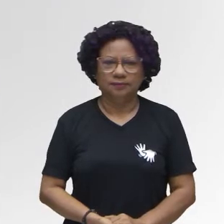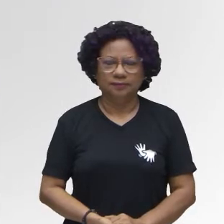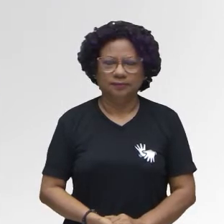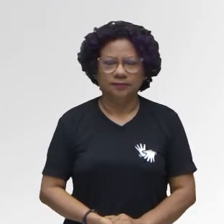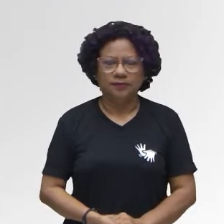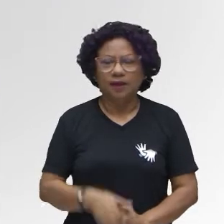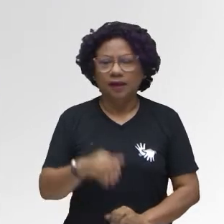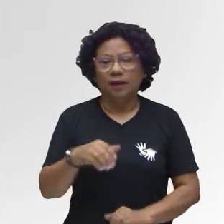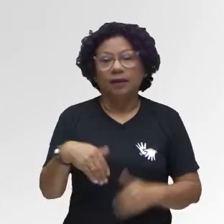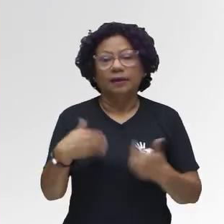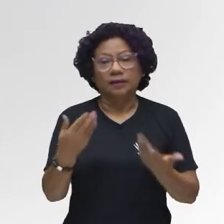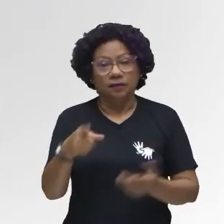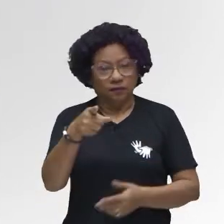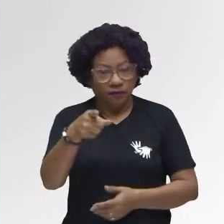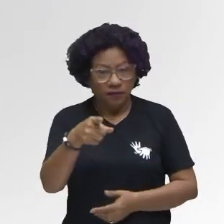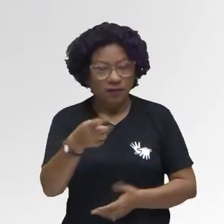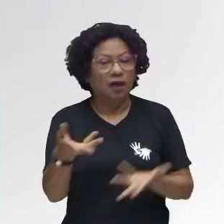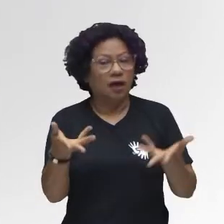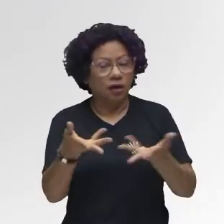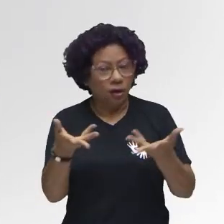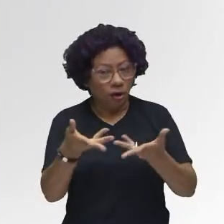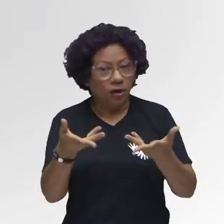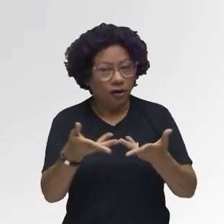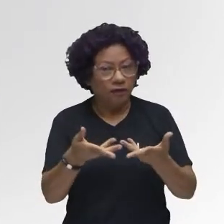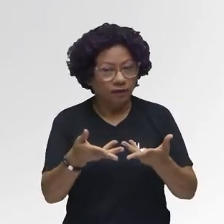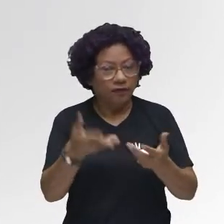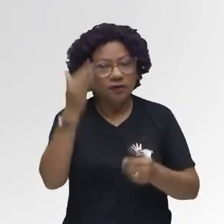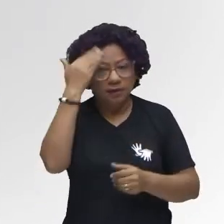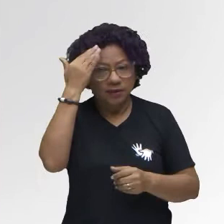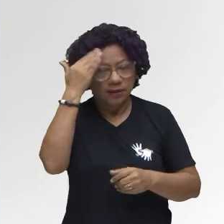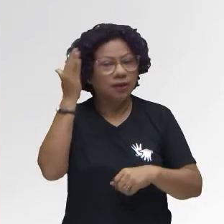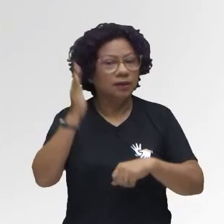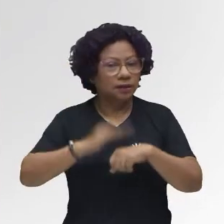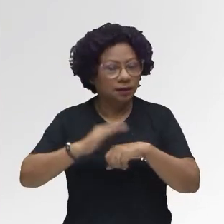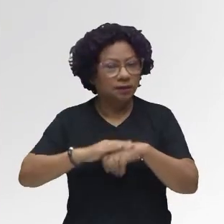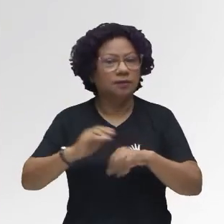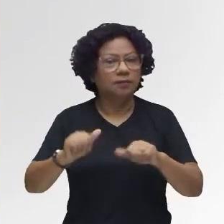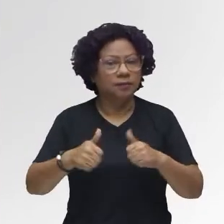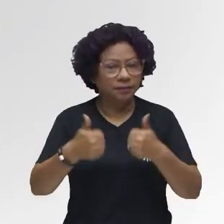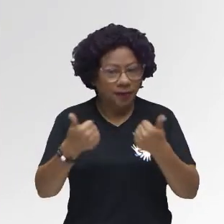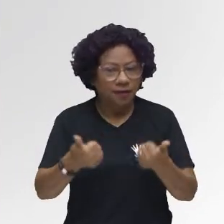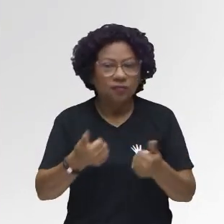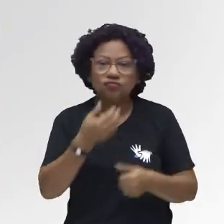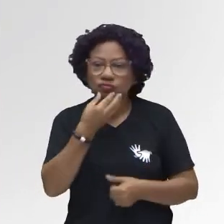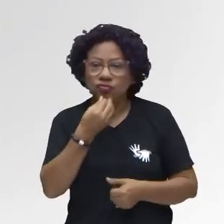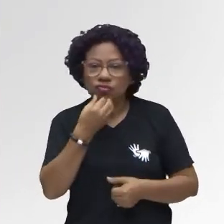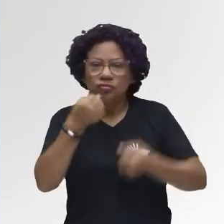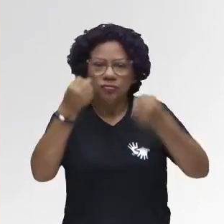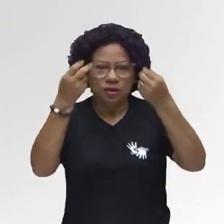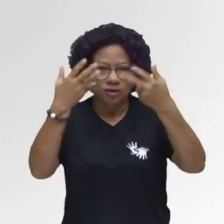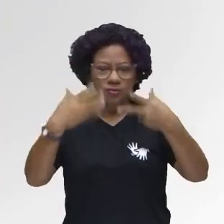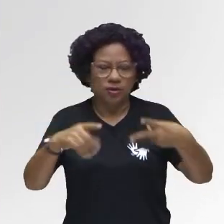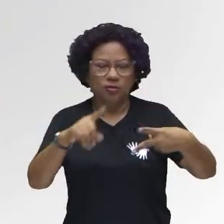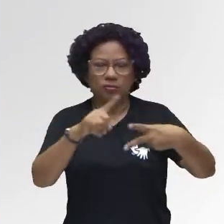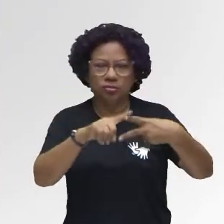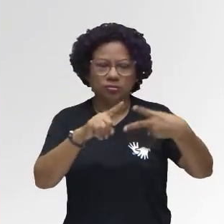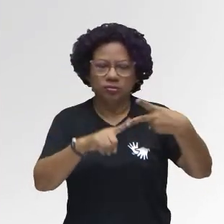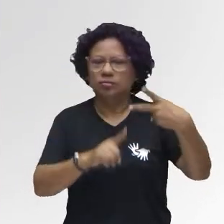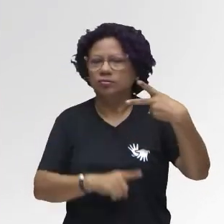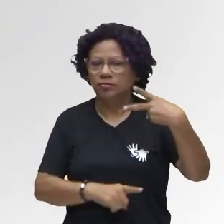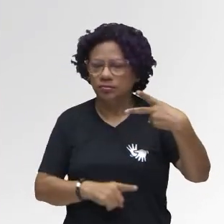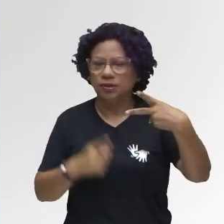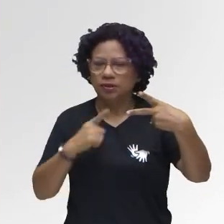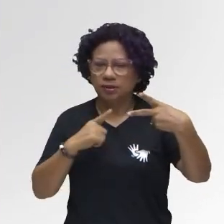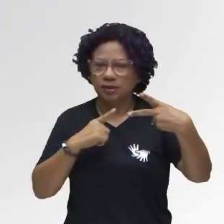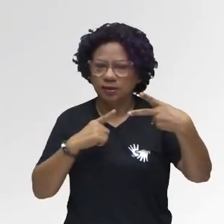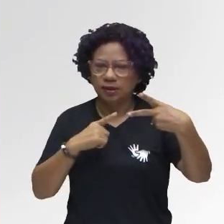Então, tenho certeza que agora as dúvidas foram sanadas. O curumim trouxe, então, novamente as três principais